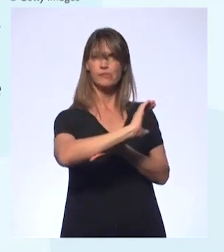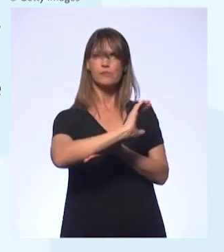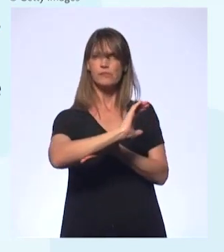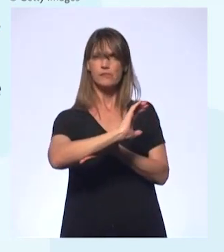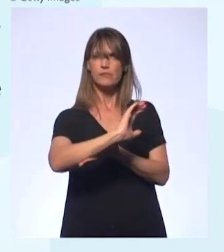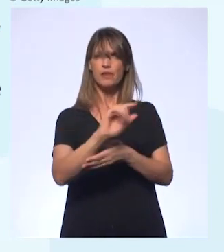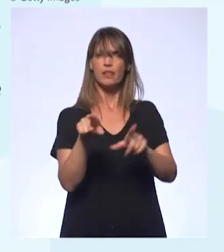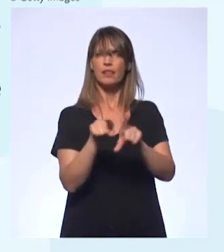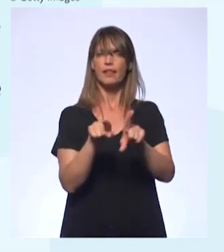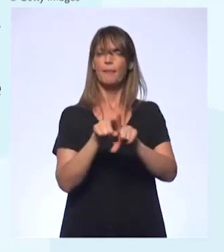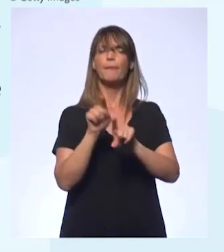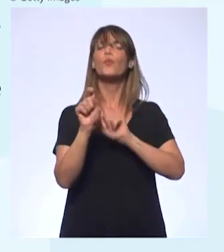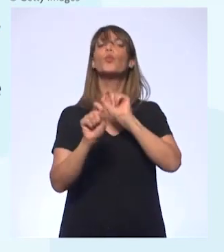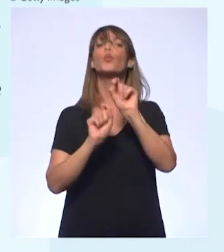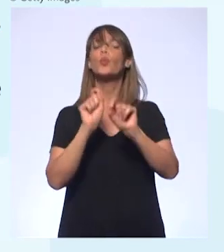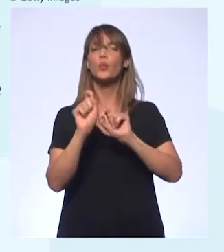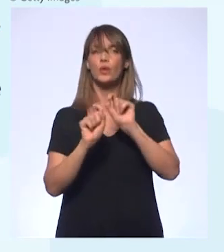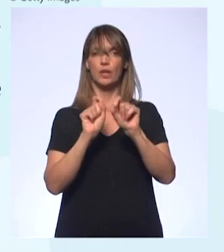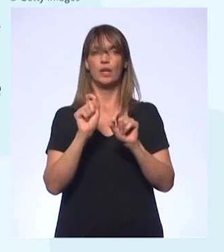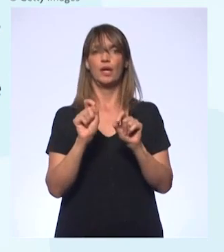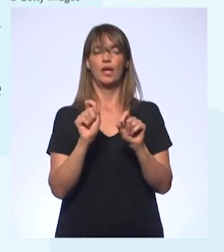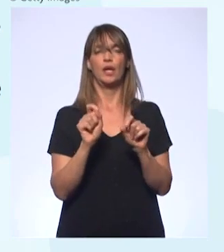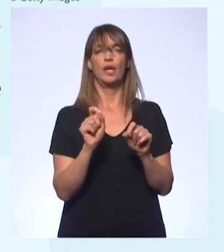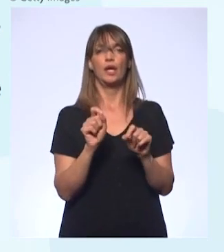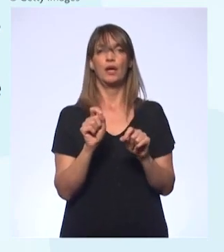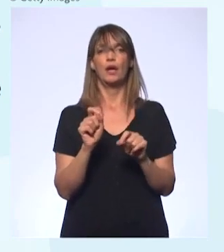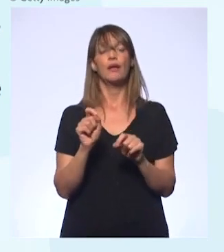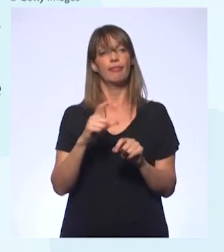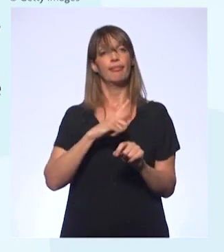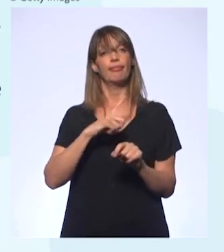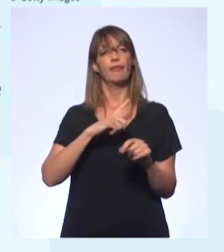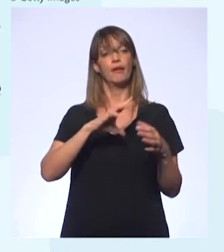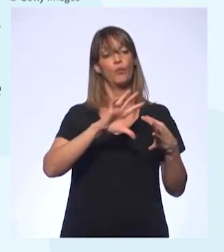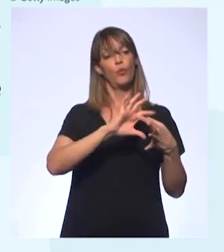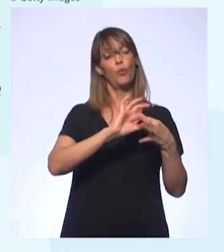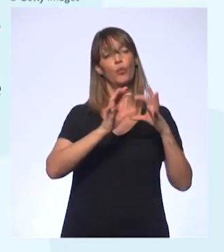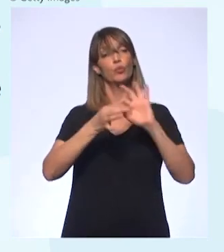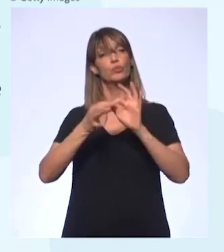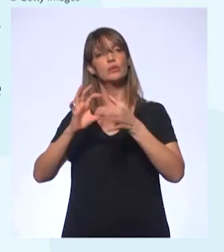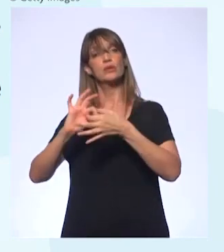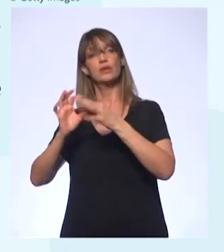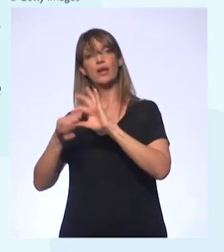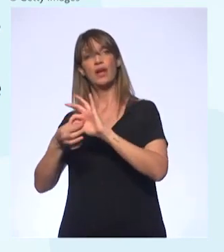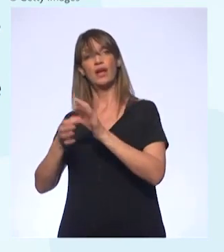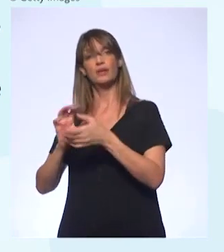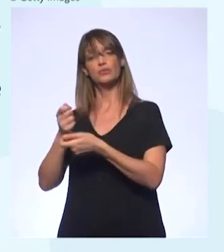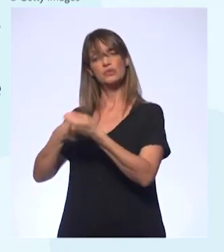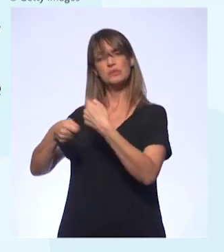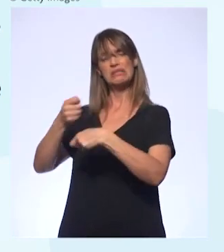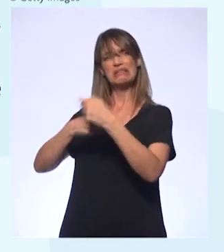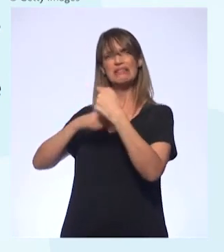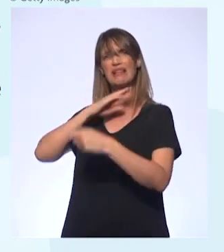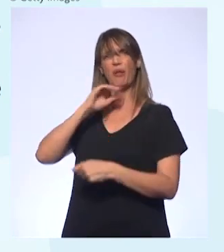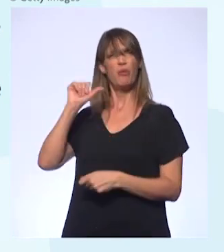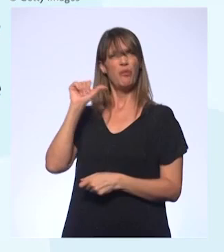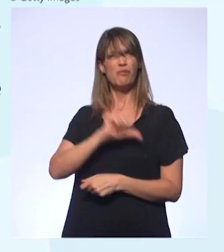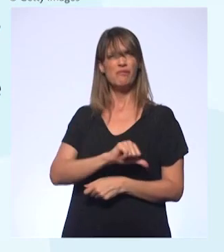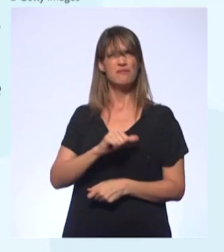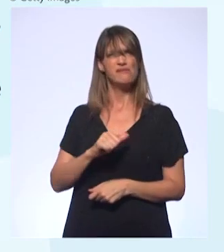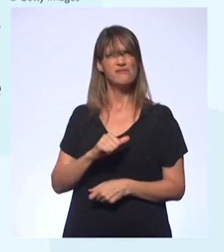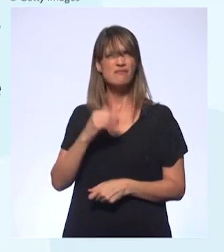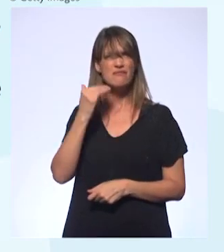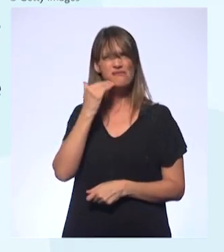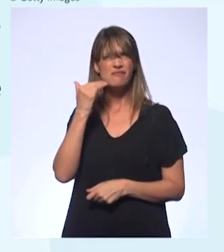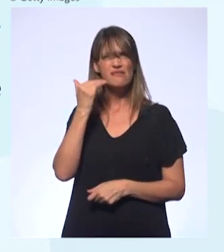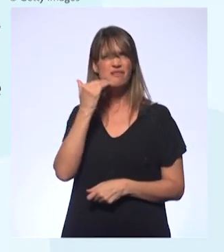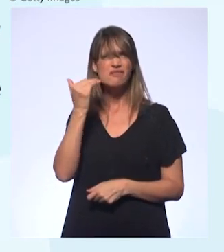está vinculado e é um contexto de má administração de recursos. Esses recursos são recursos públicos, por